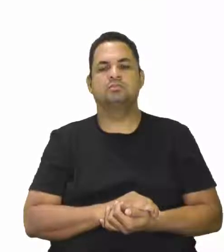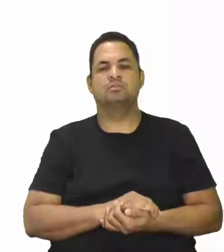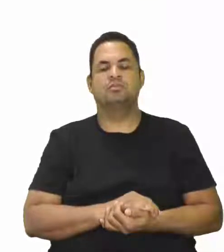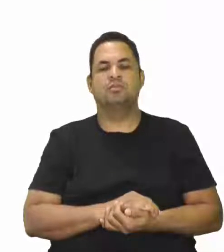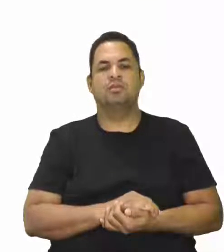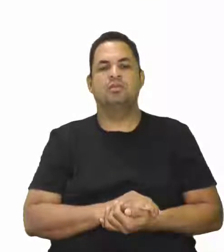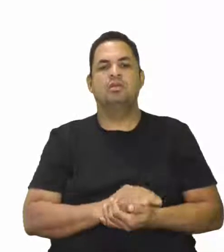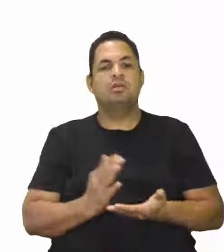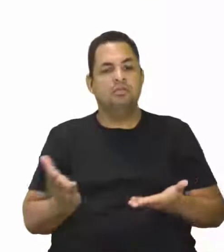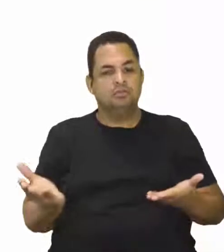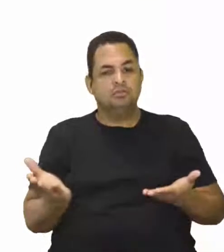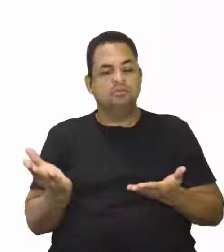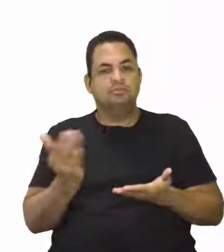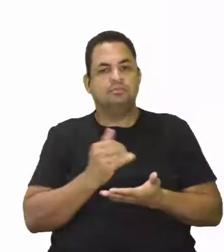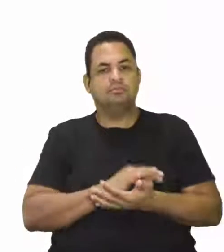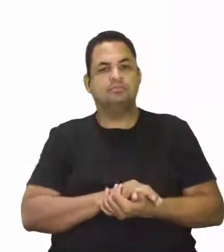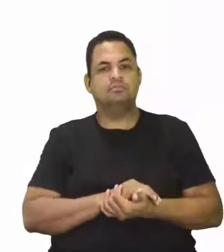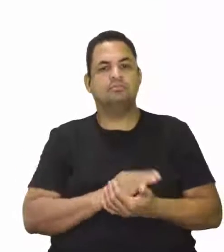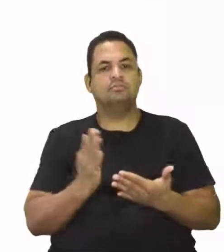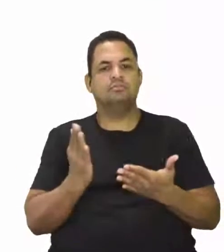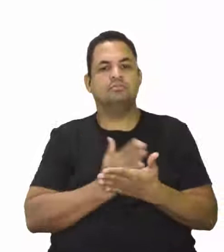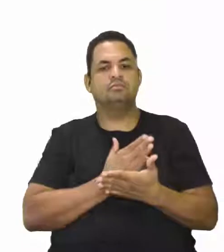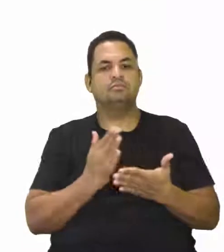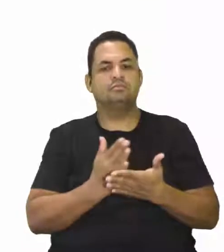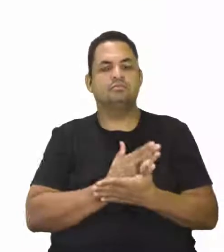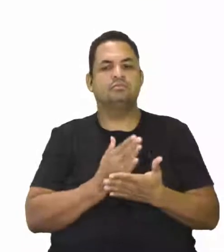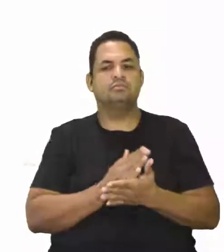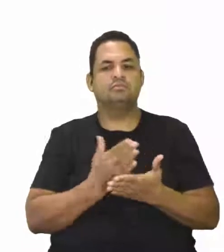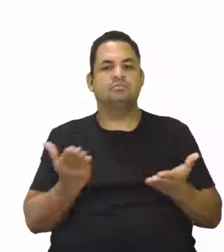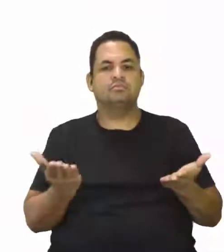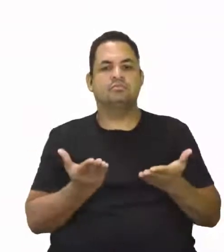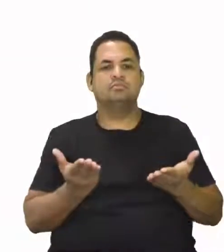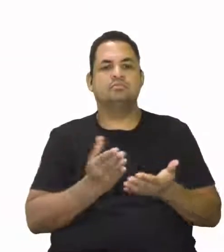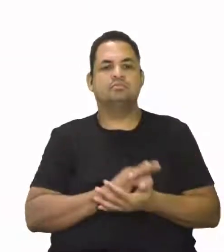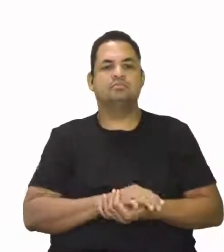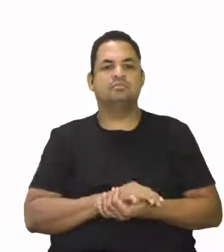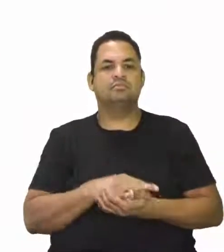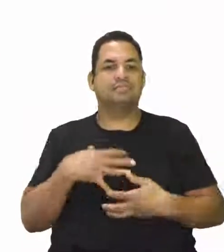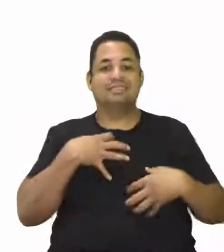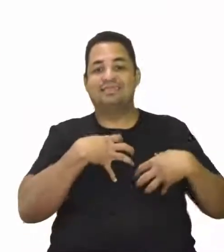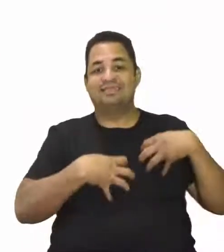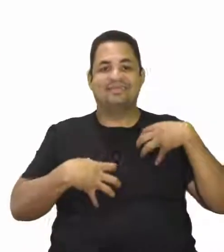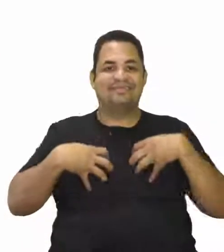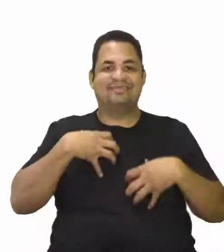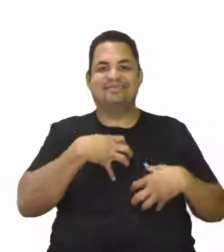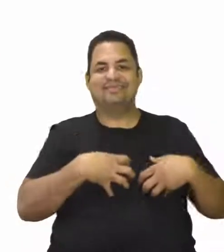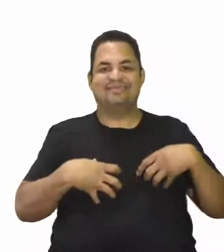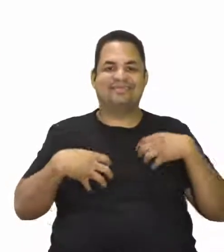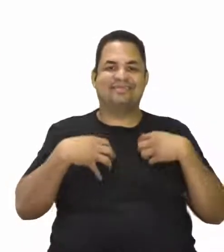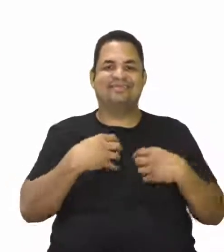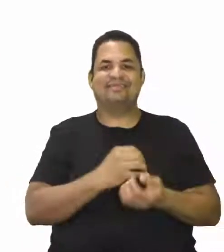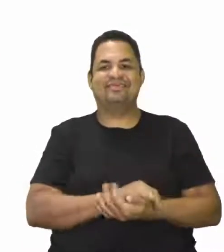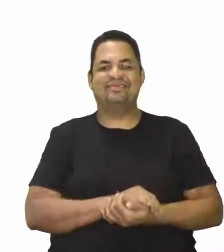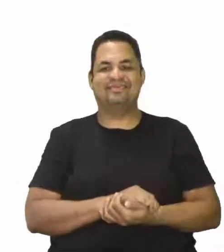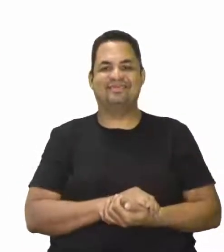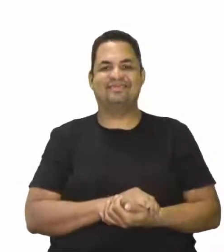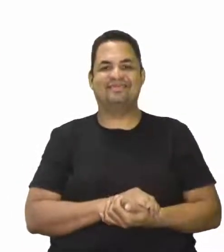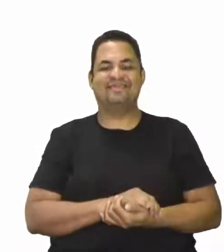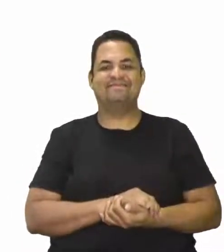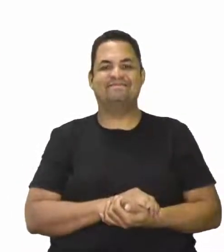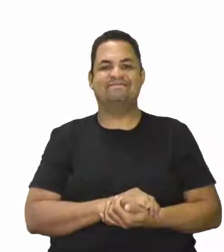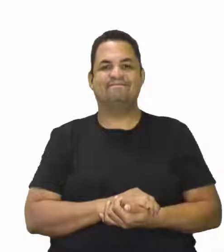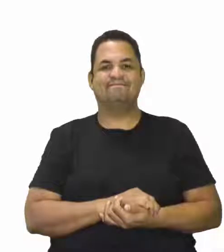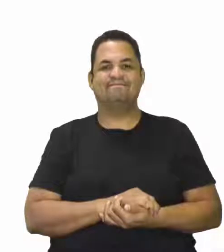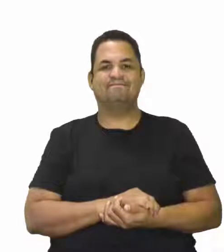agora para o nosso livro de hoje. Eu estou ansiosa para falar de Lactanidia.